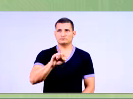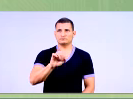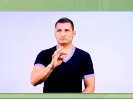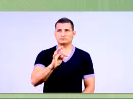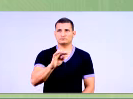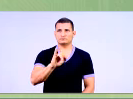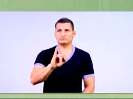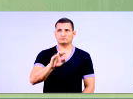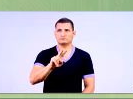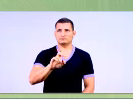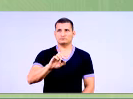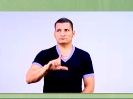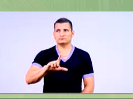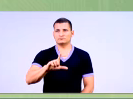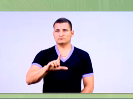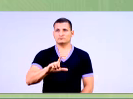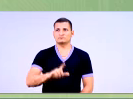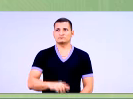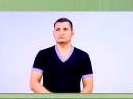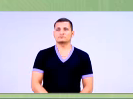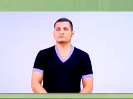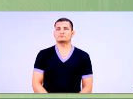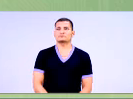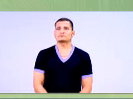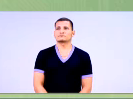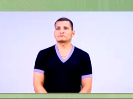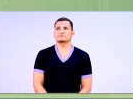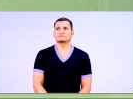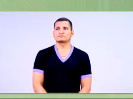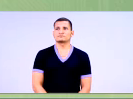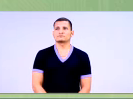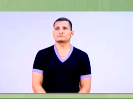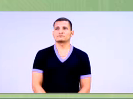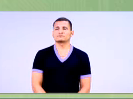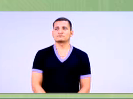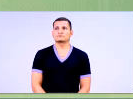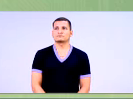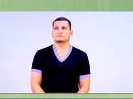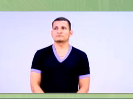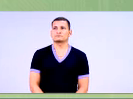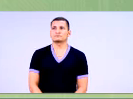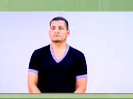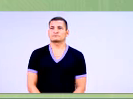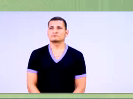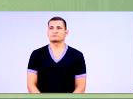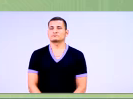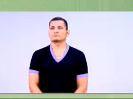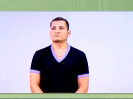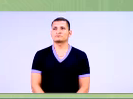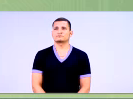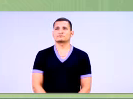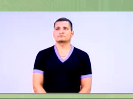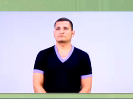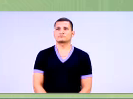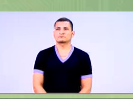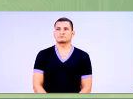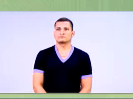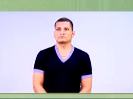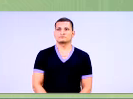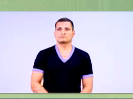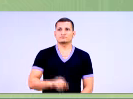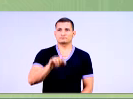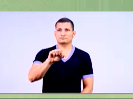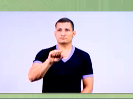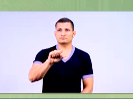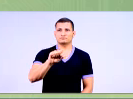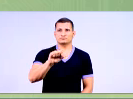irresistível. Esse bow aí é o nosso véu, como na língua portuguesa. Próximo,